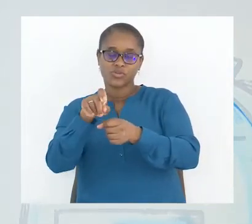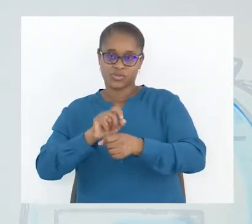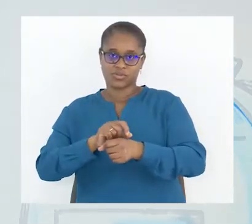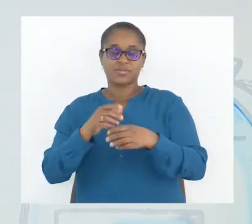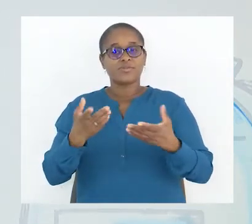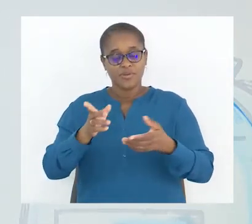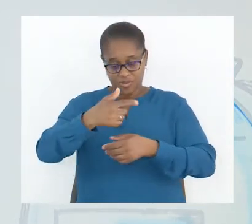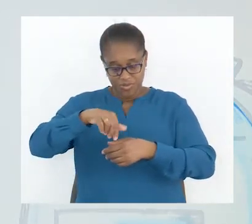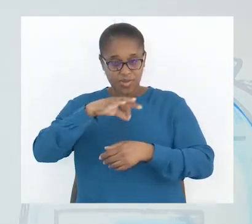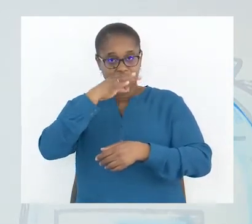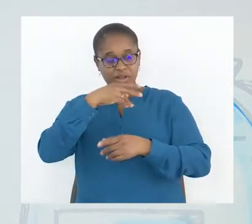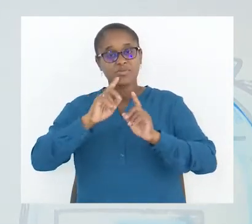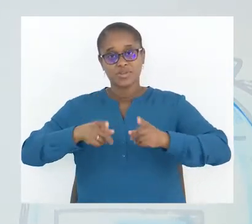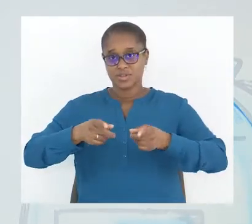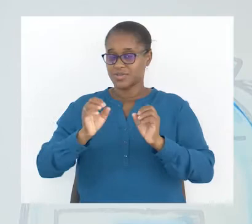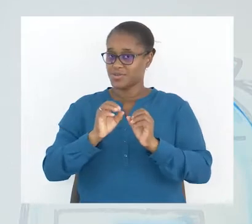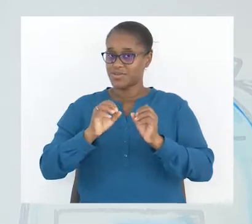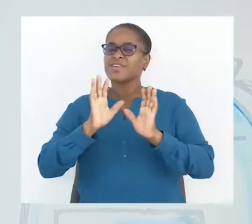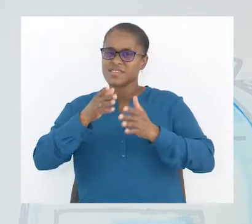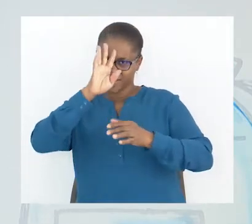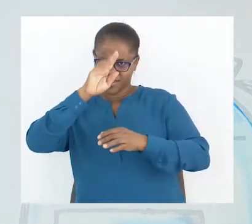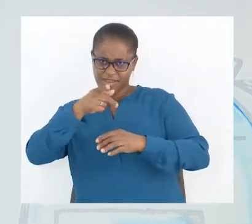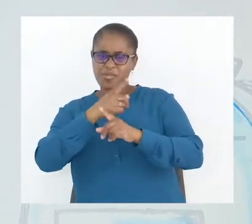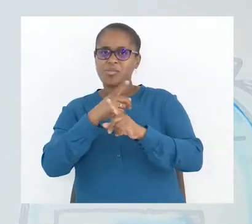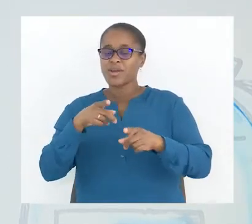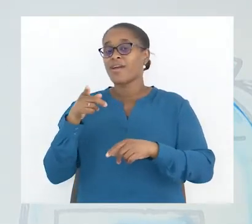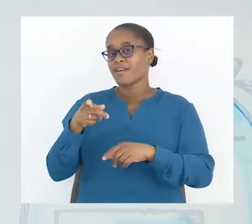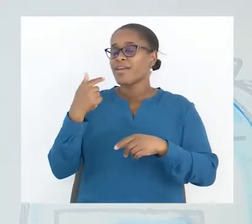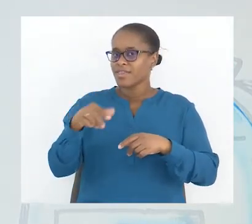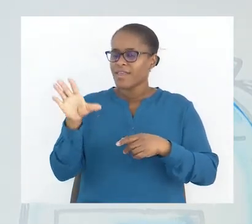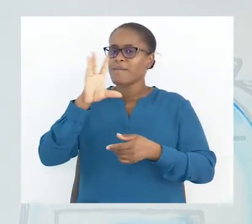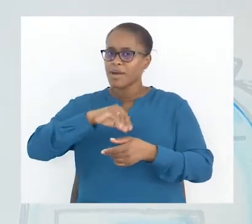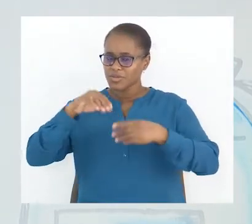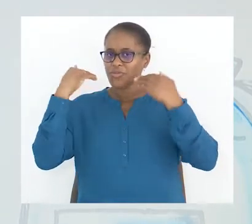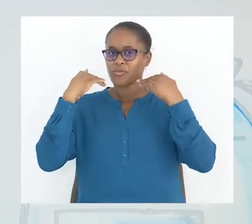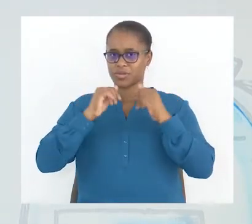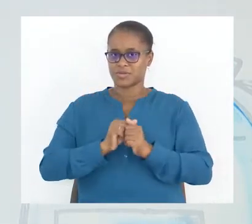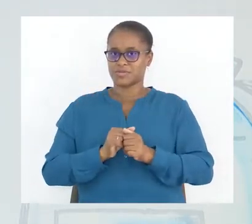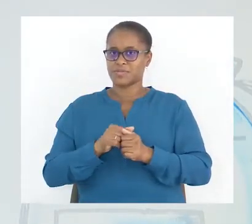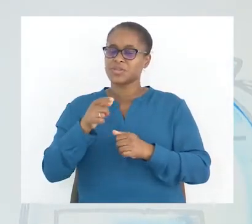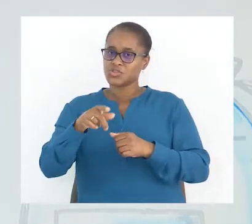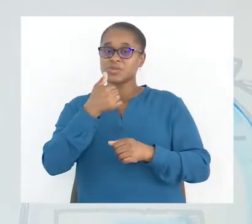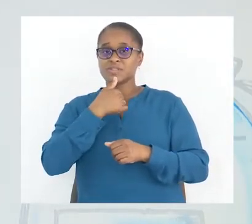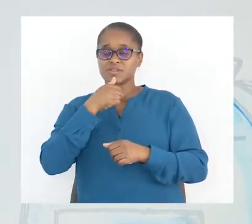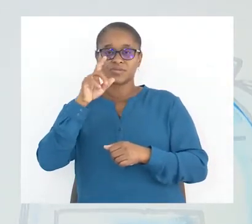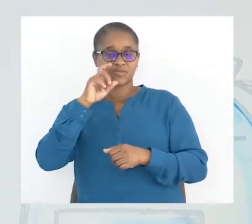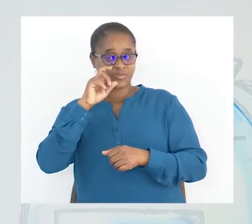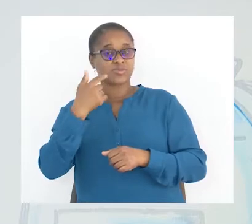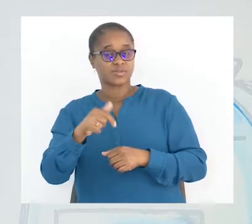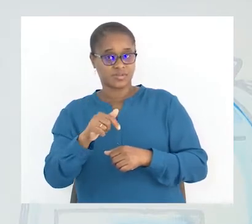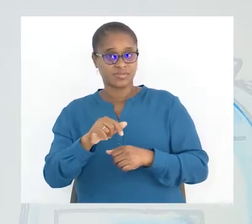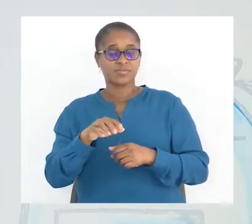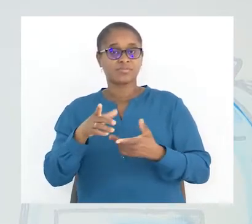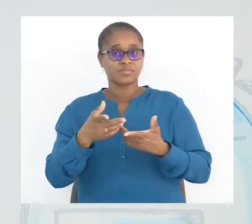Por isso, nós não falamos no início, já descobriram? Porque aqui tem mais informações sobre as medidas que devemos tomar